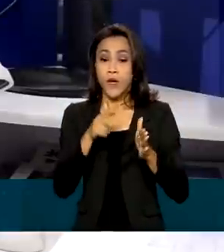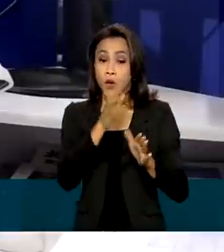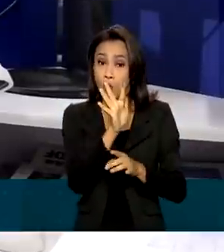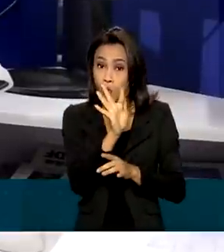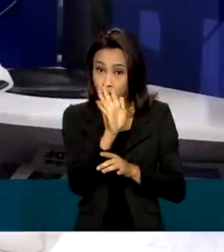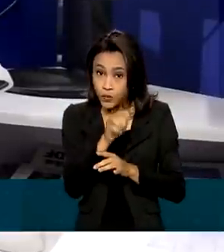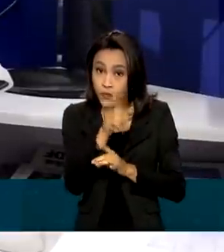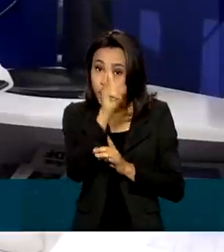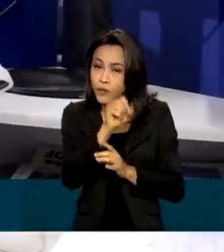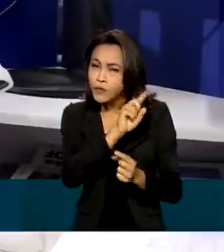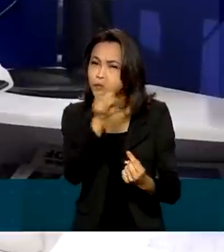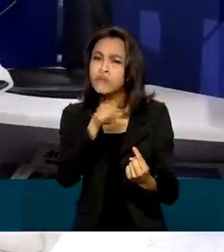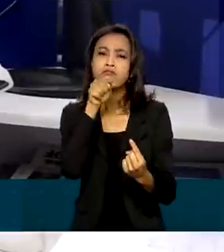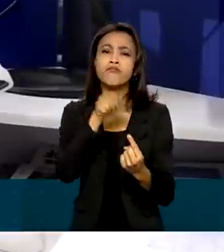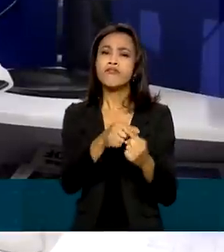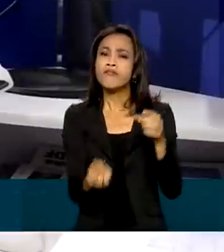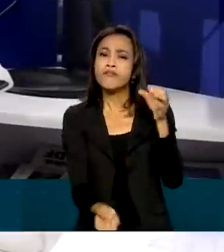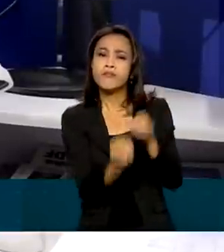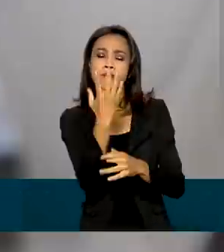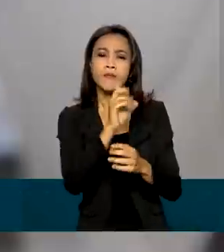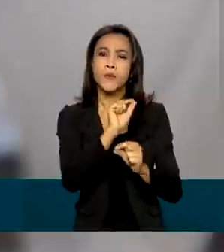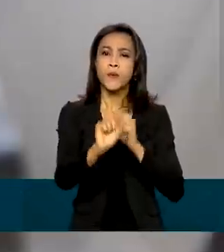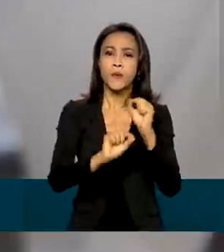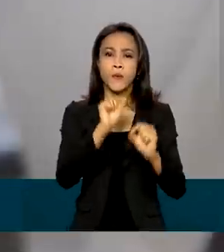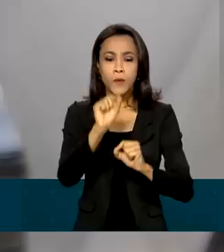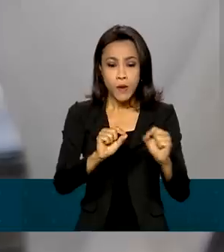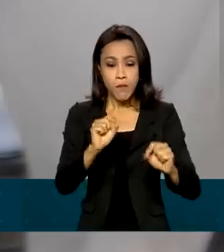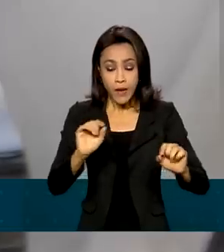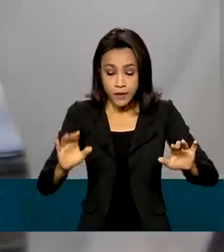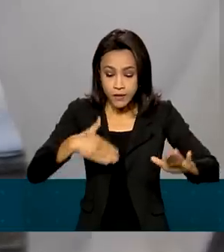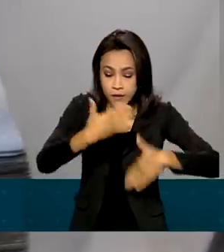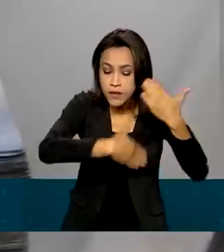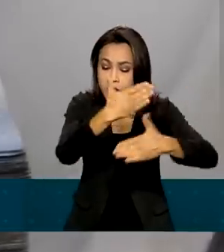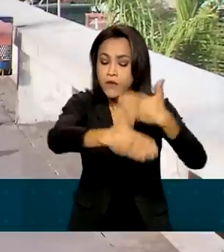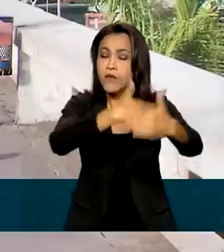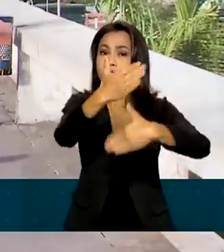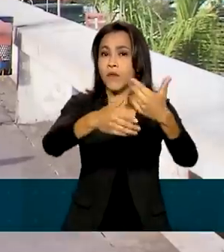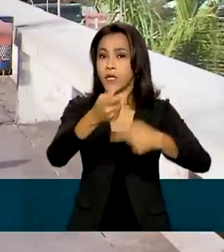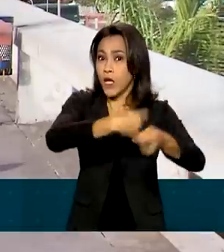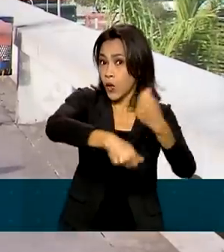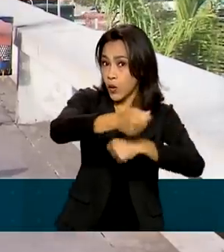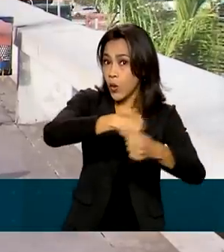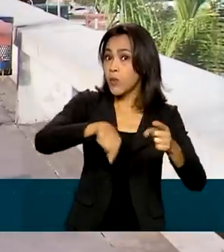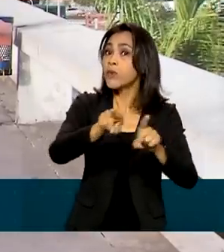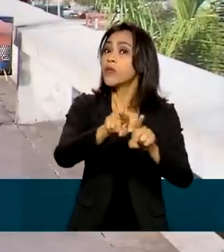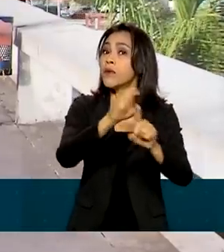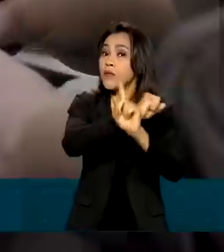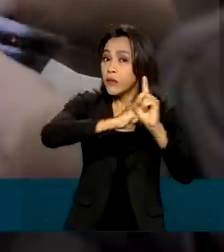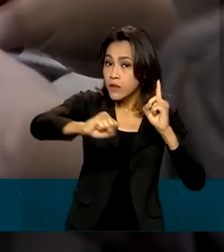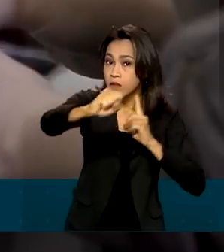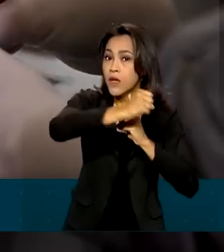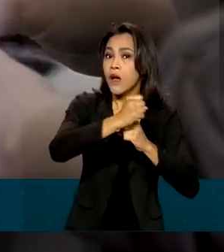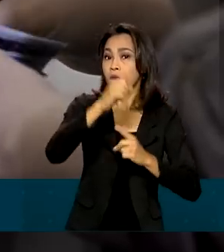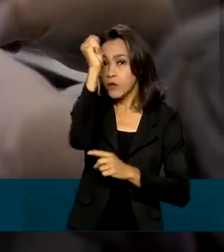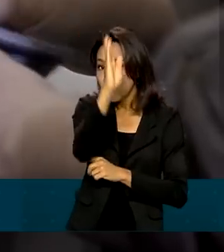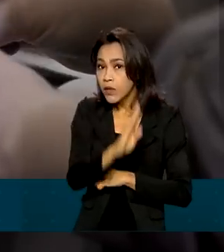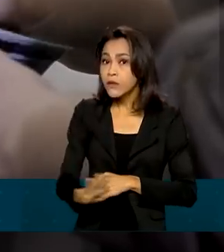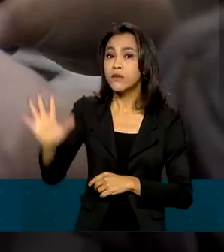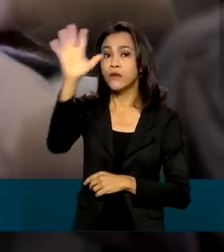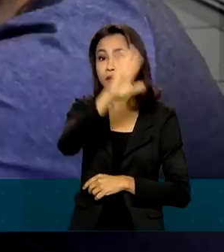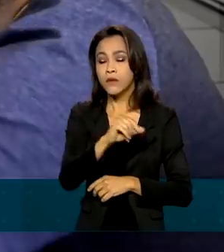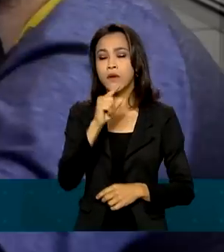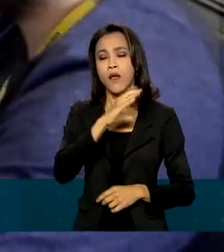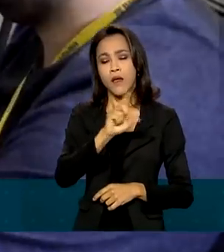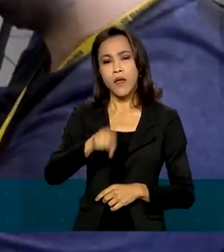foram criados com o objetivo de contribuir para o desenvolvimento econômico e social do país e são coordenados